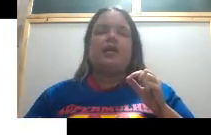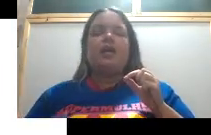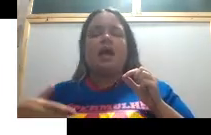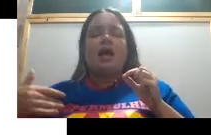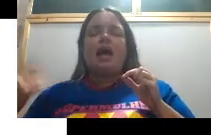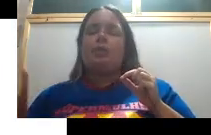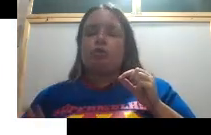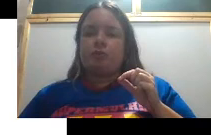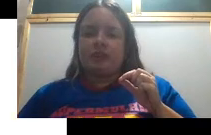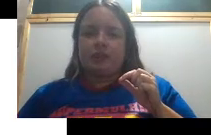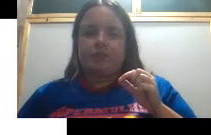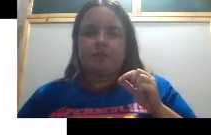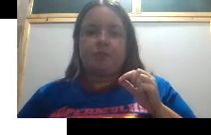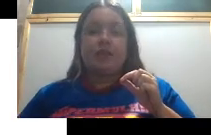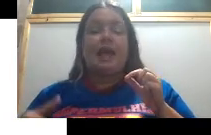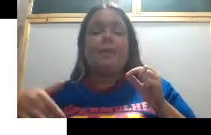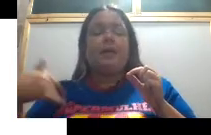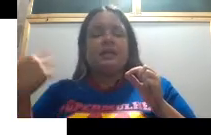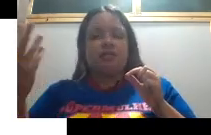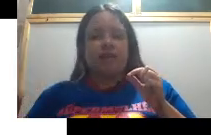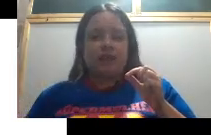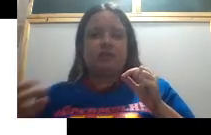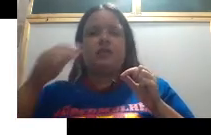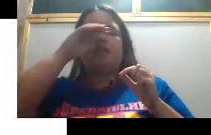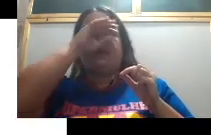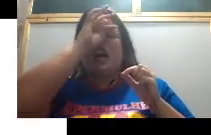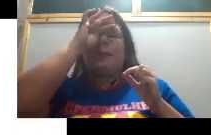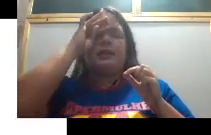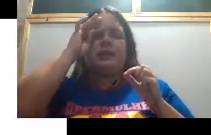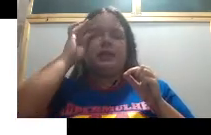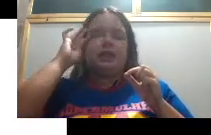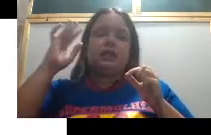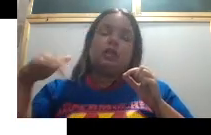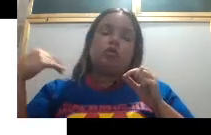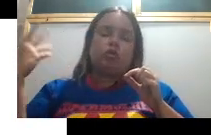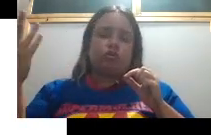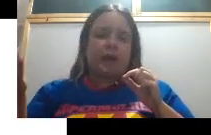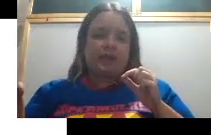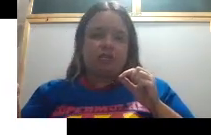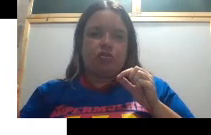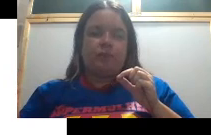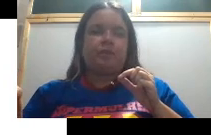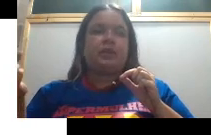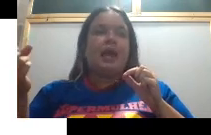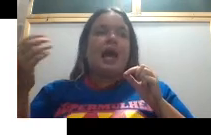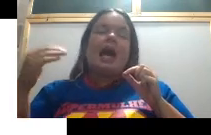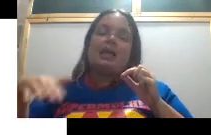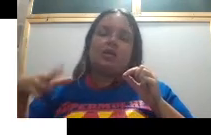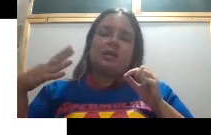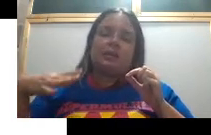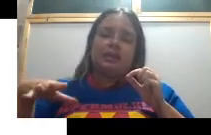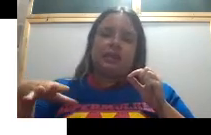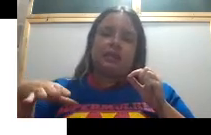né é muito bonita é bem diferente da bandeira dos outros países